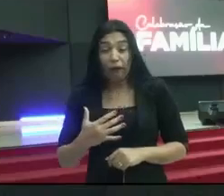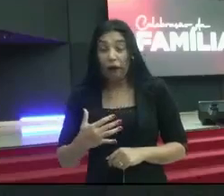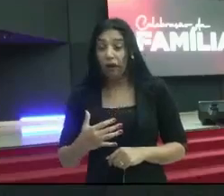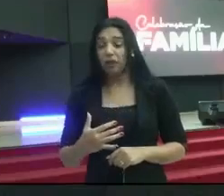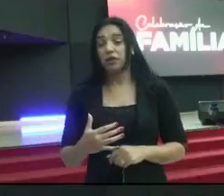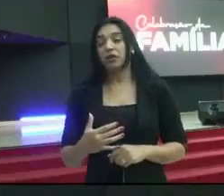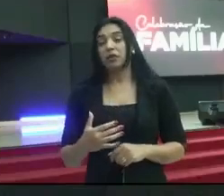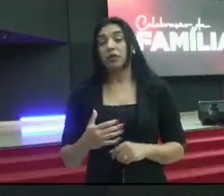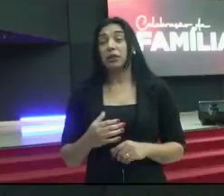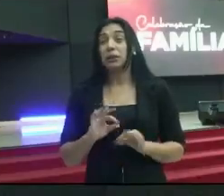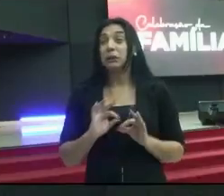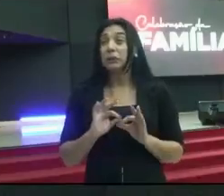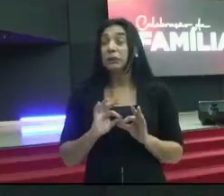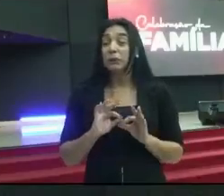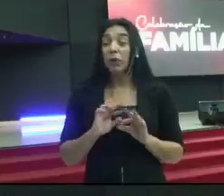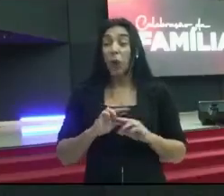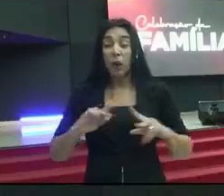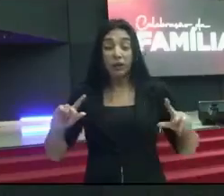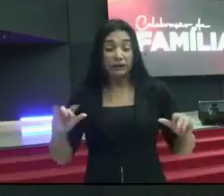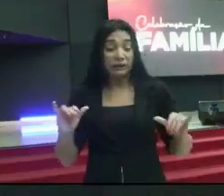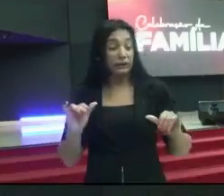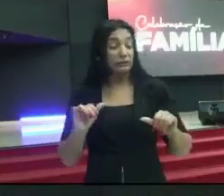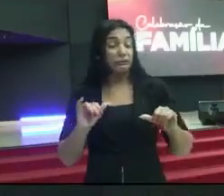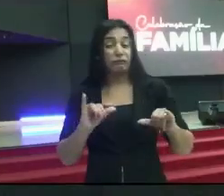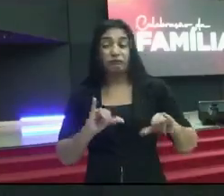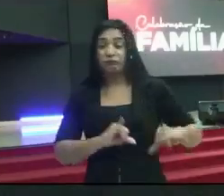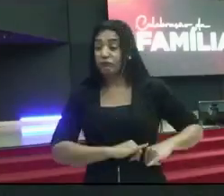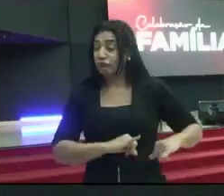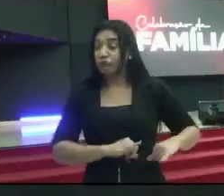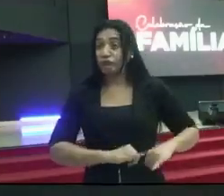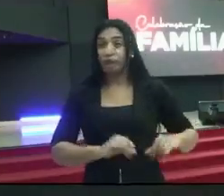Desertos longínquos, desertos inóspitos.